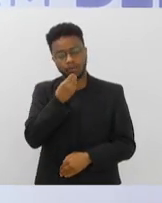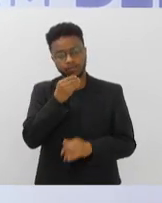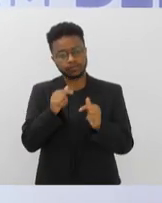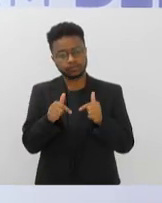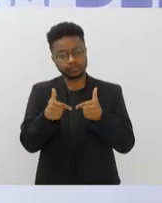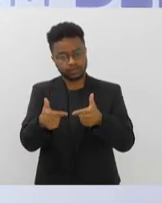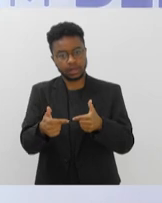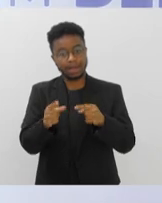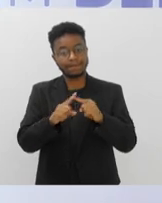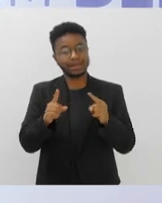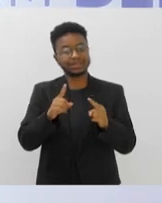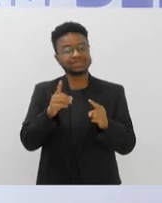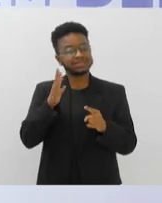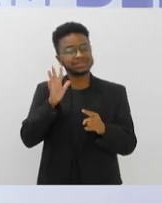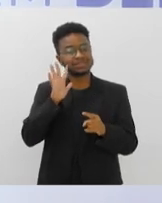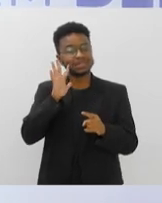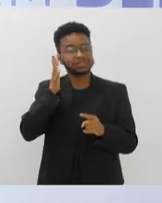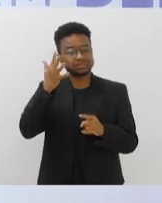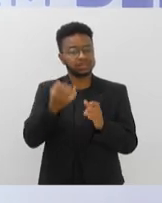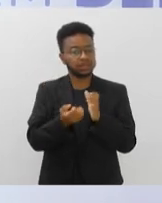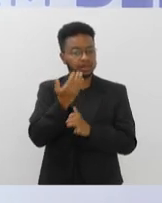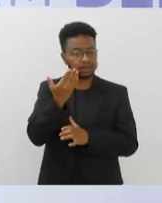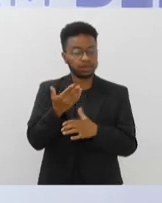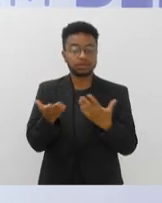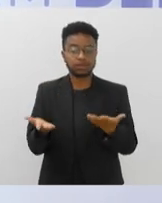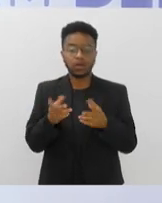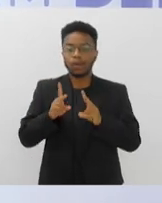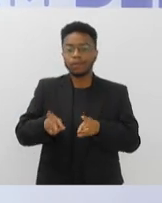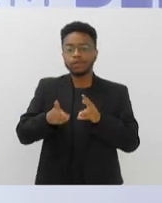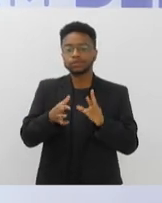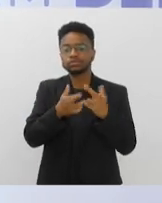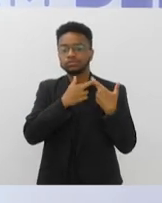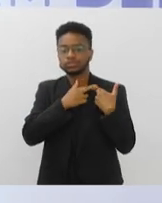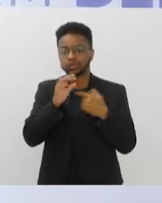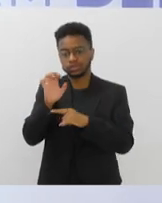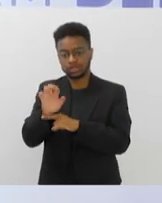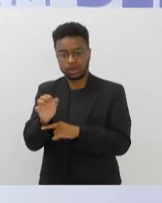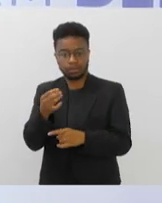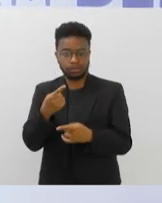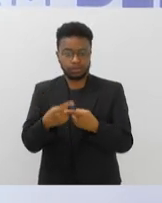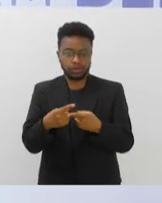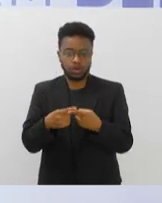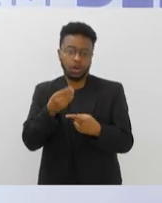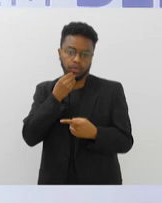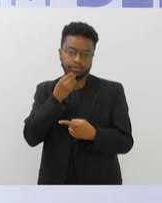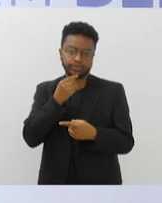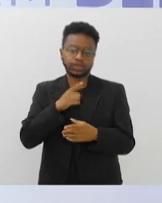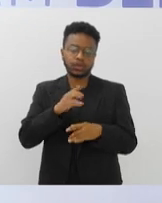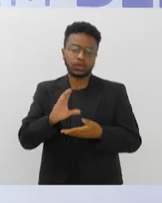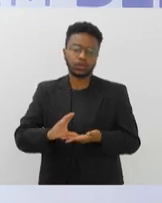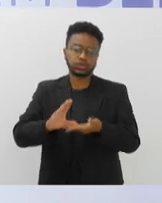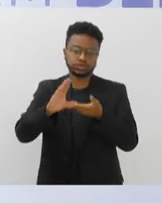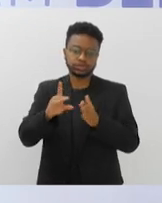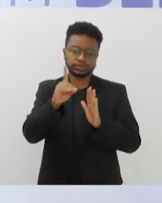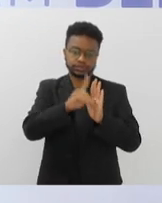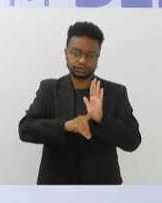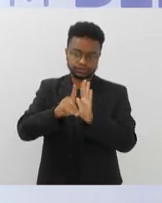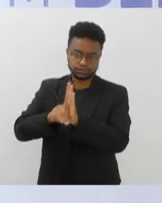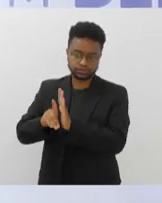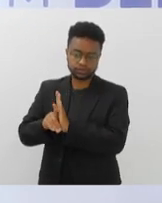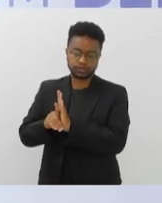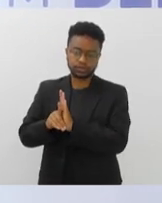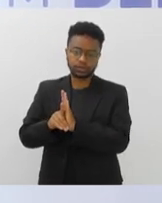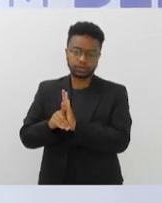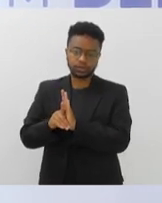deliberam então a mesma responsabilidade que o Estado tem ora o conselho o conselho de direitos os conselhos de direitos são